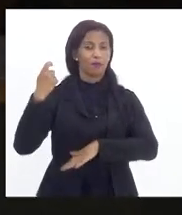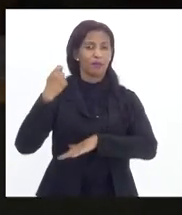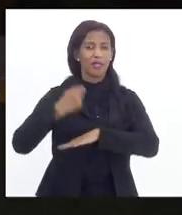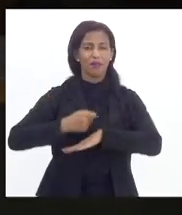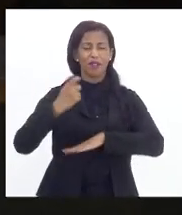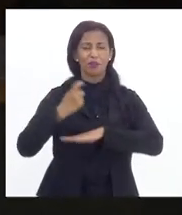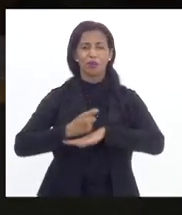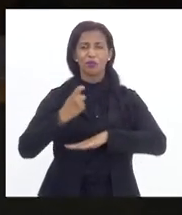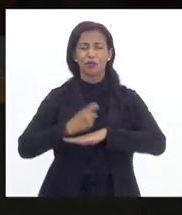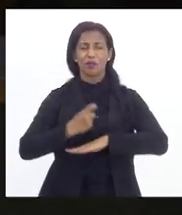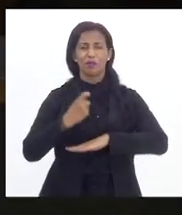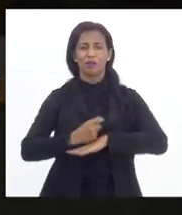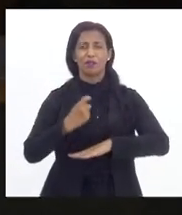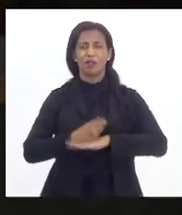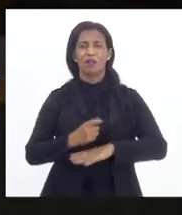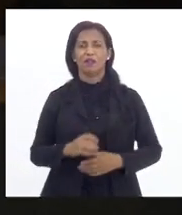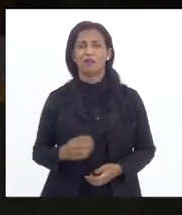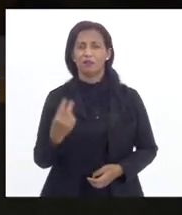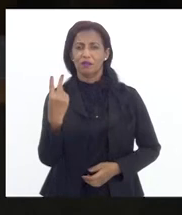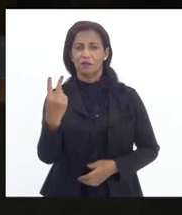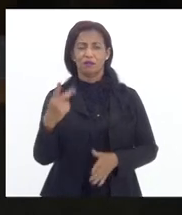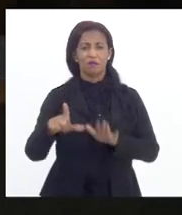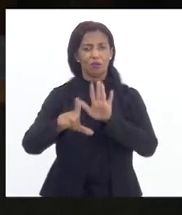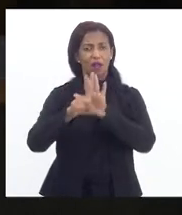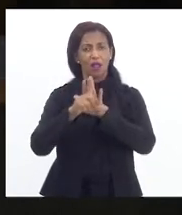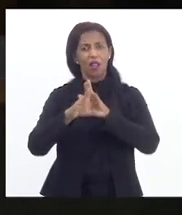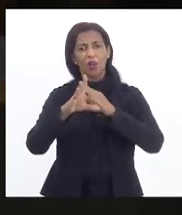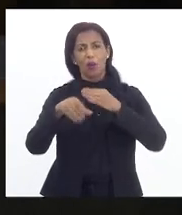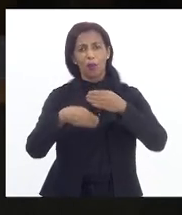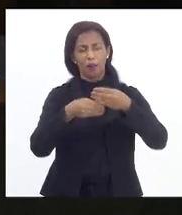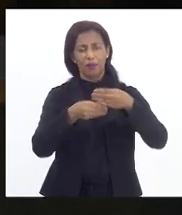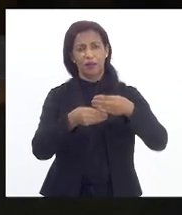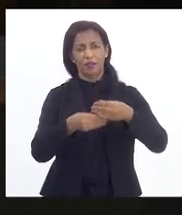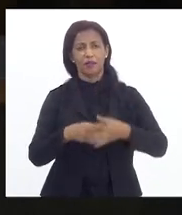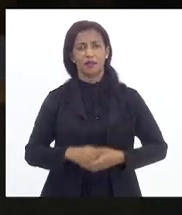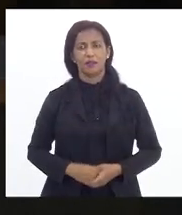duro do que as duas leis complementares